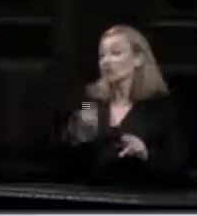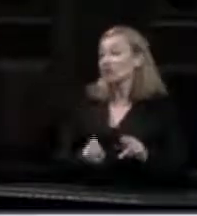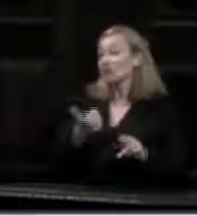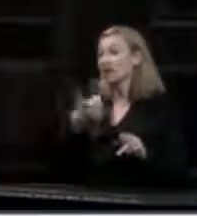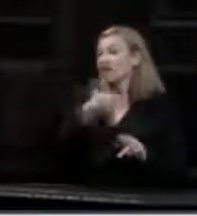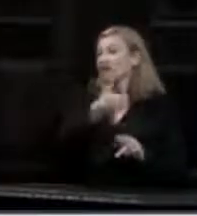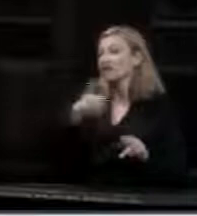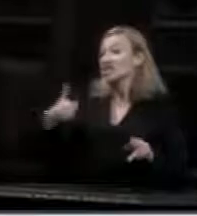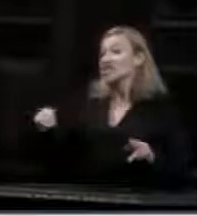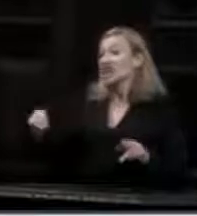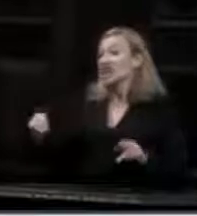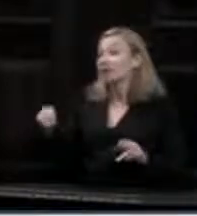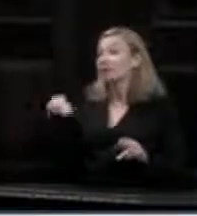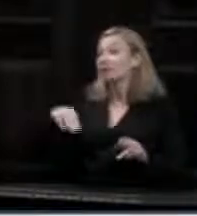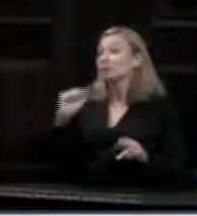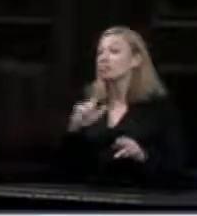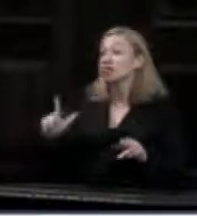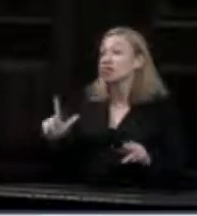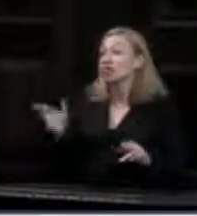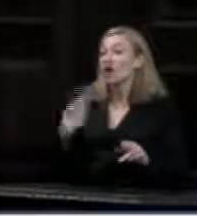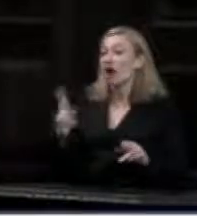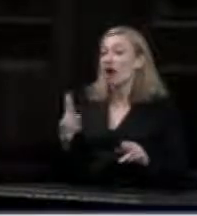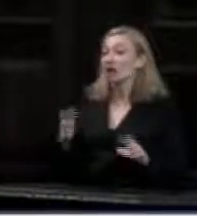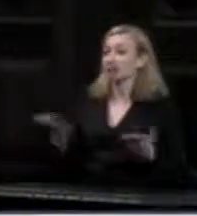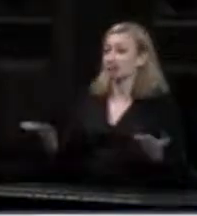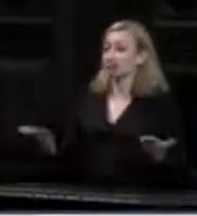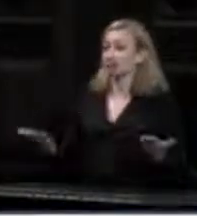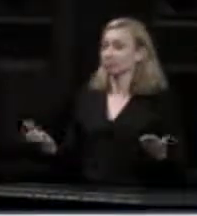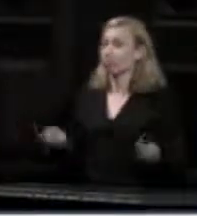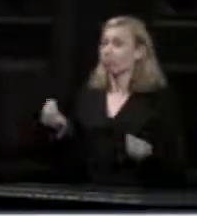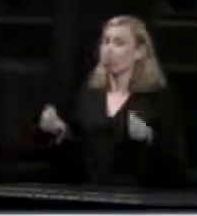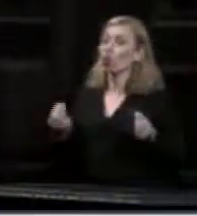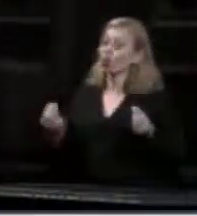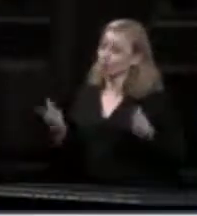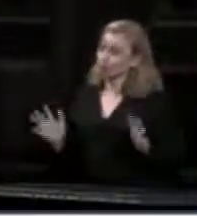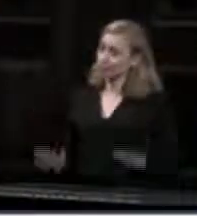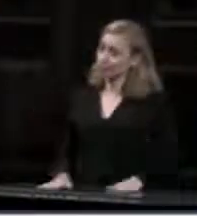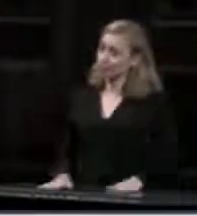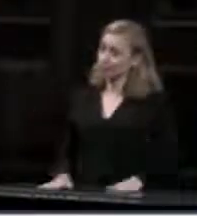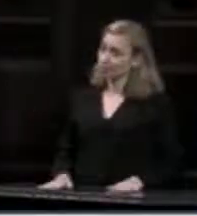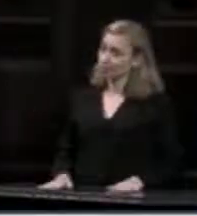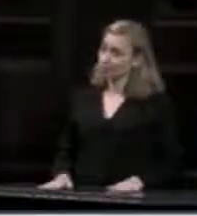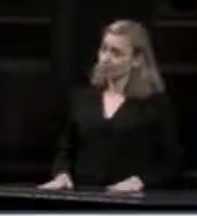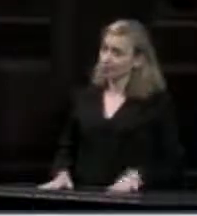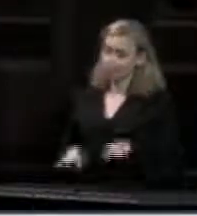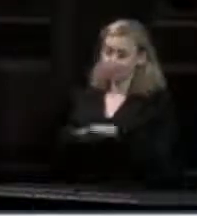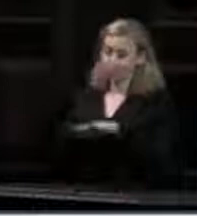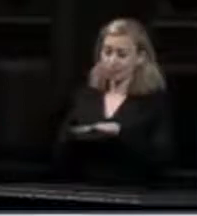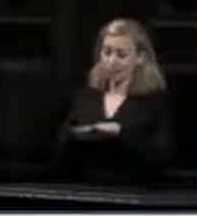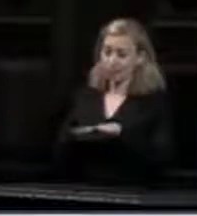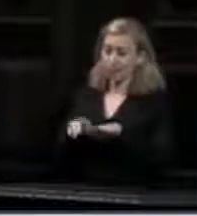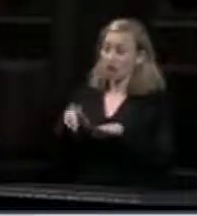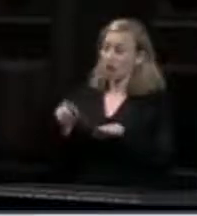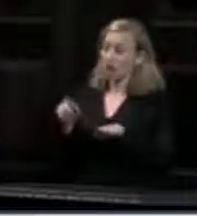durma-se com um barulho desse a primeira